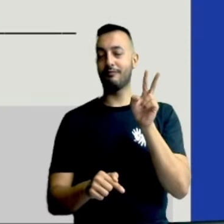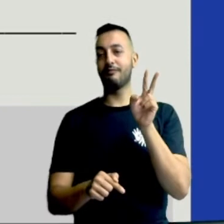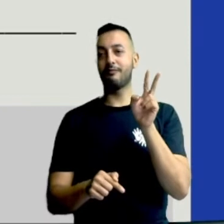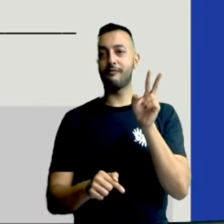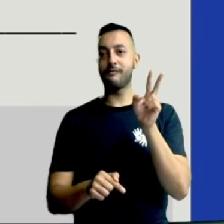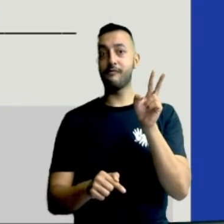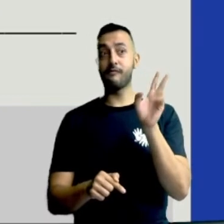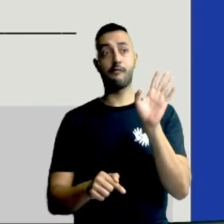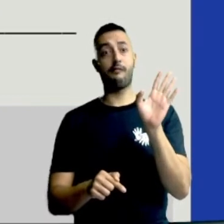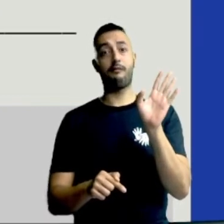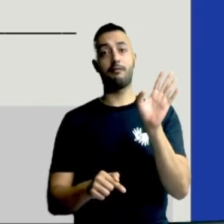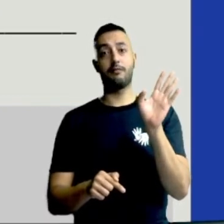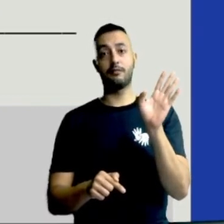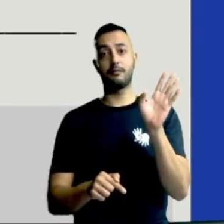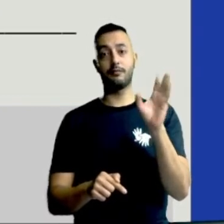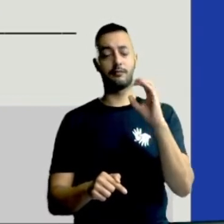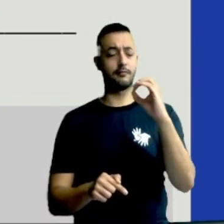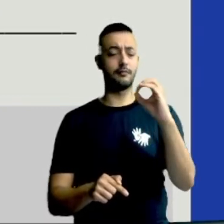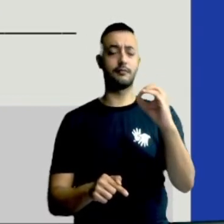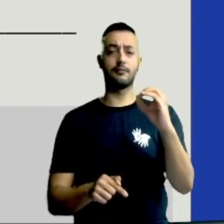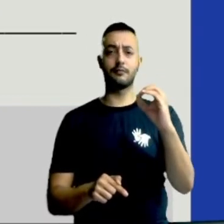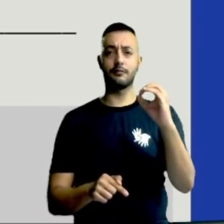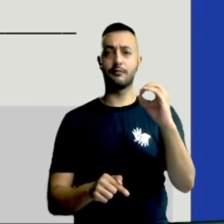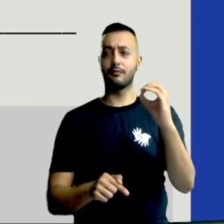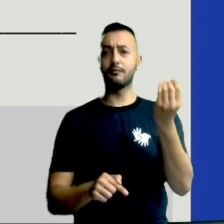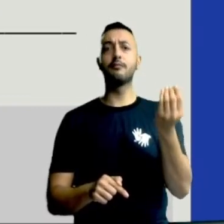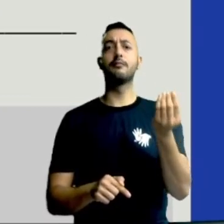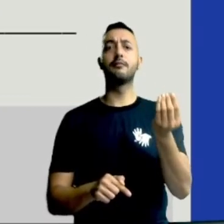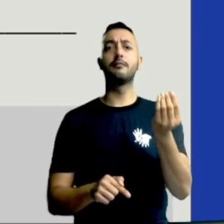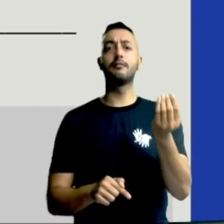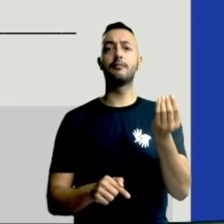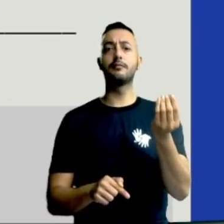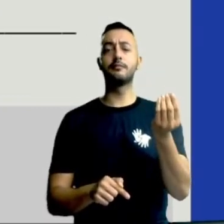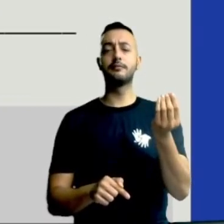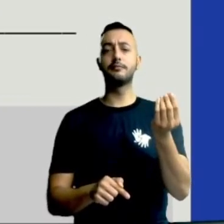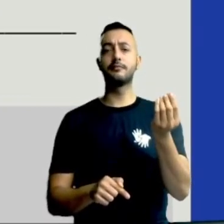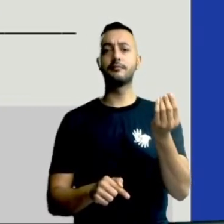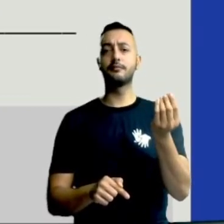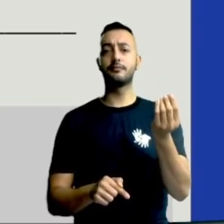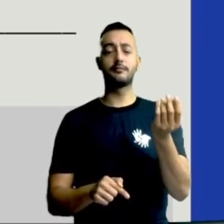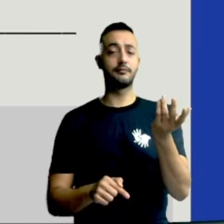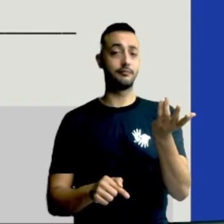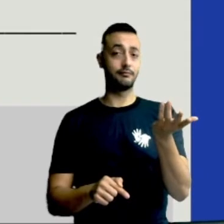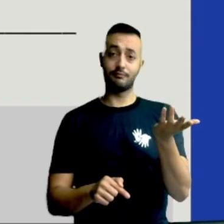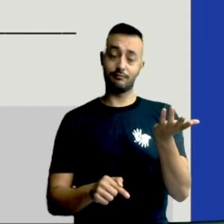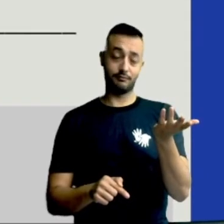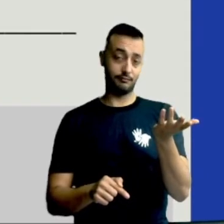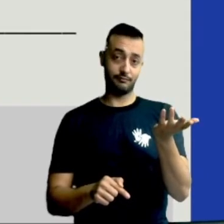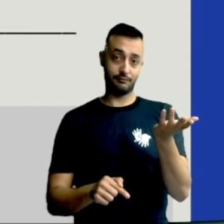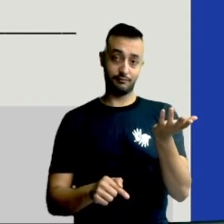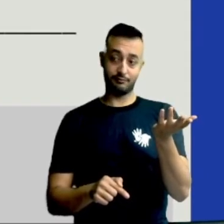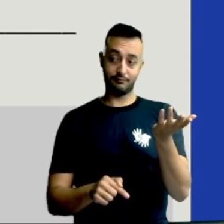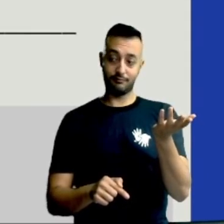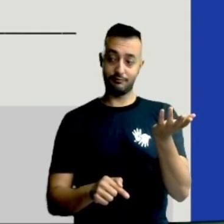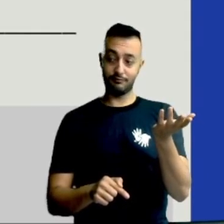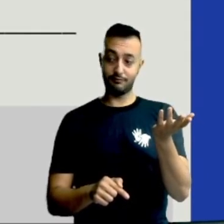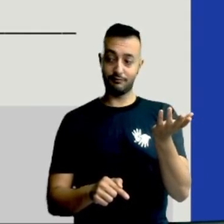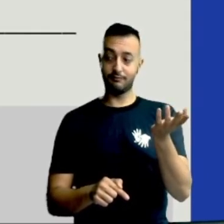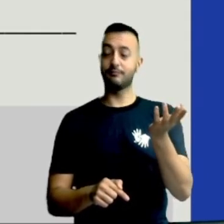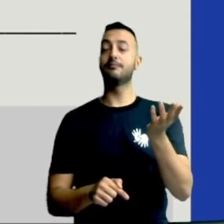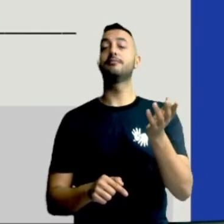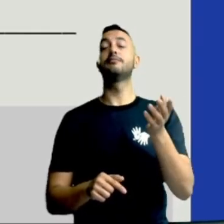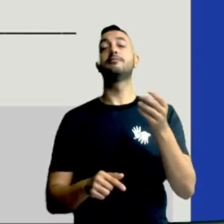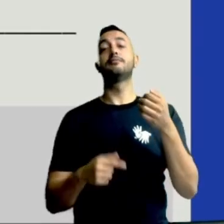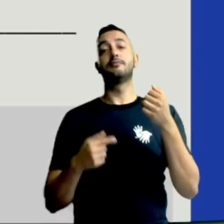emprestado. Opa, professora, mas tem 0. Como é que eu vou tirar 1 de 0? Não posso tirar, né? Então a gente vai lá